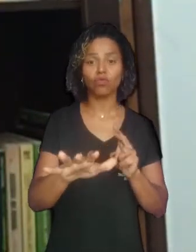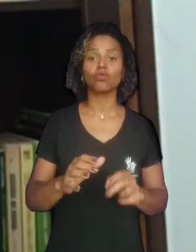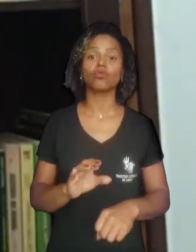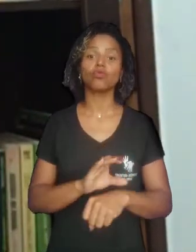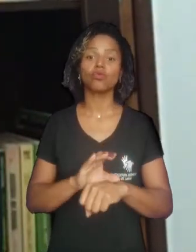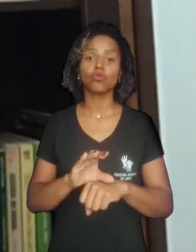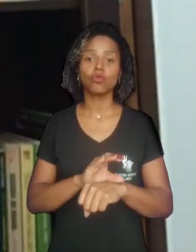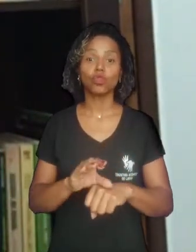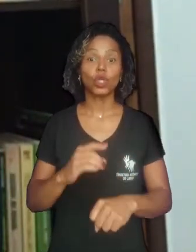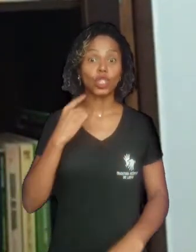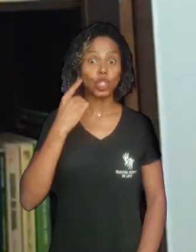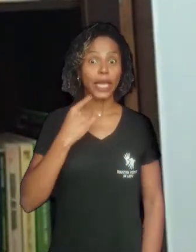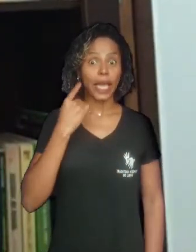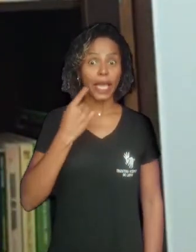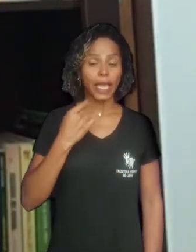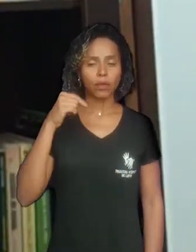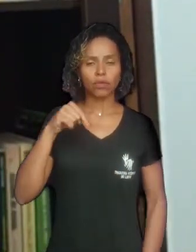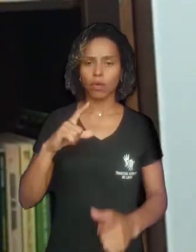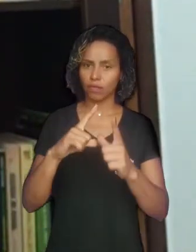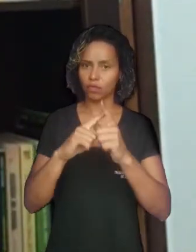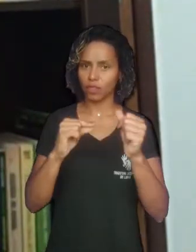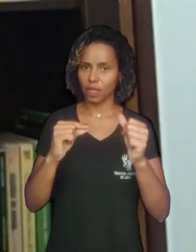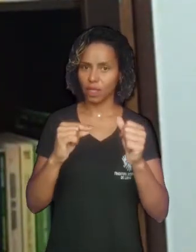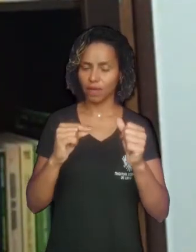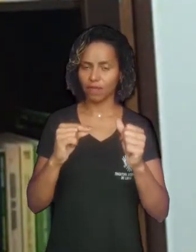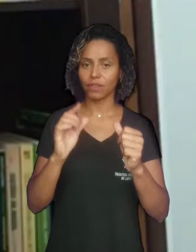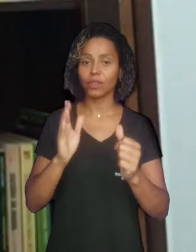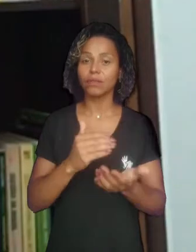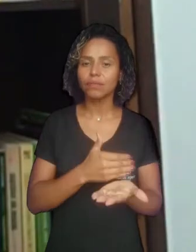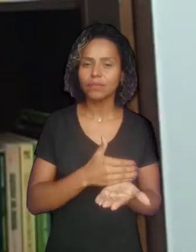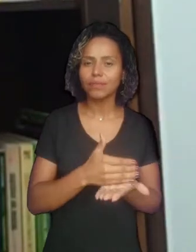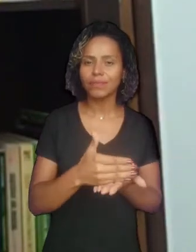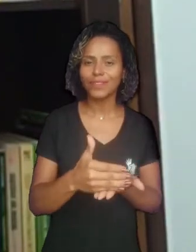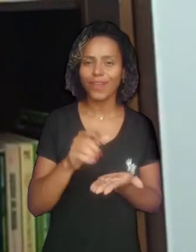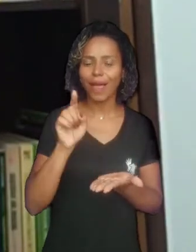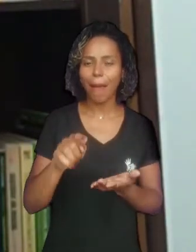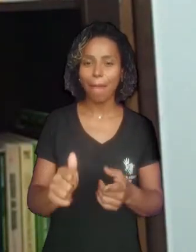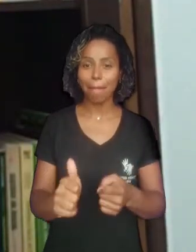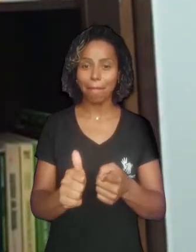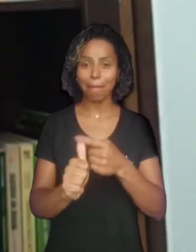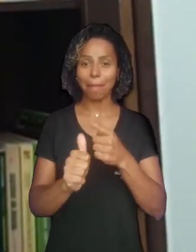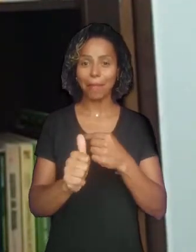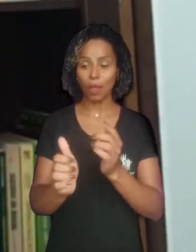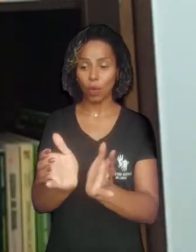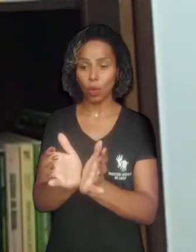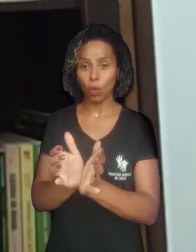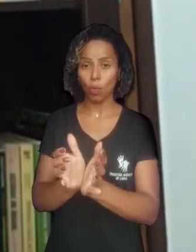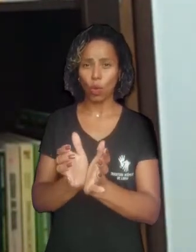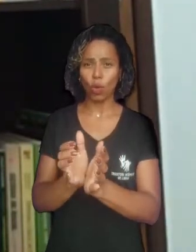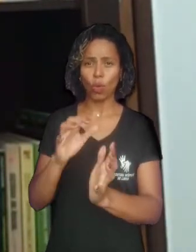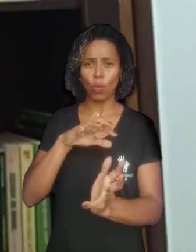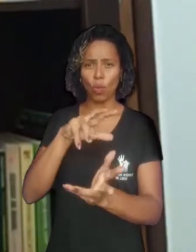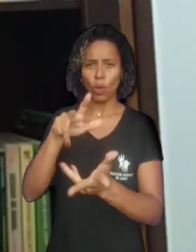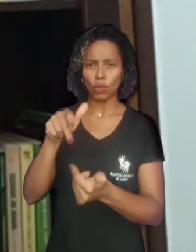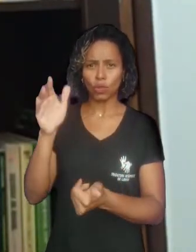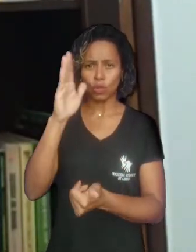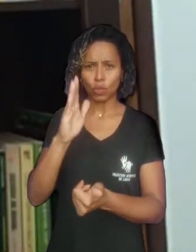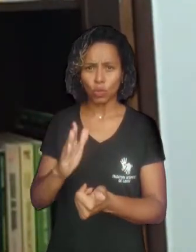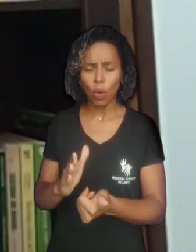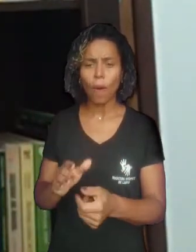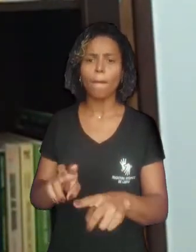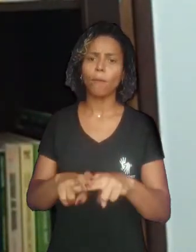e transparência do curso de Direito da UFJF que atuou na primeira condenação internacional do Brasil